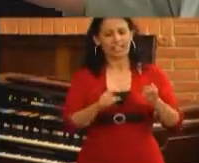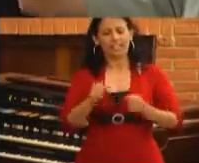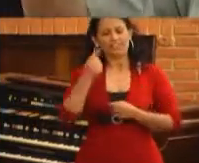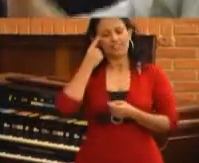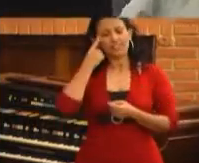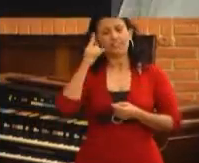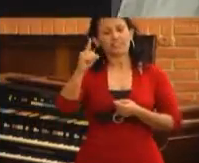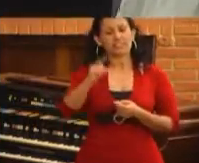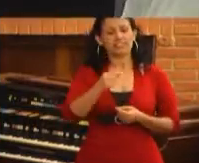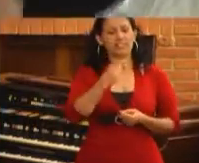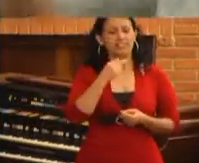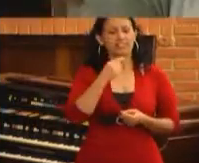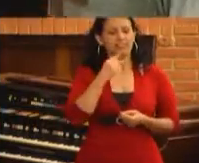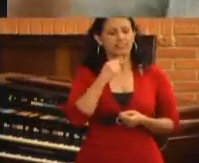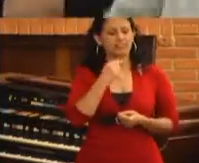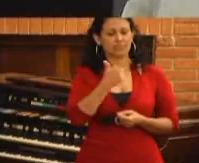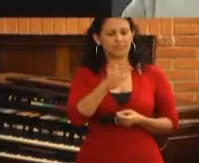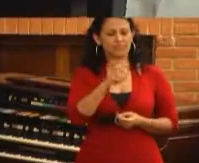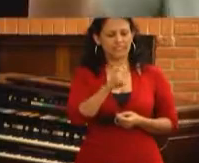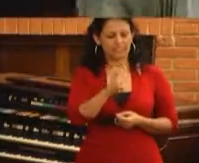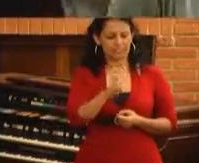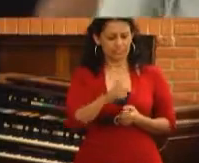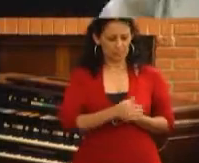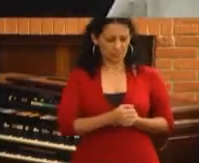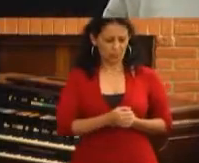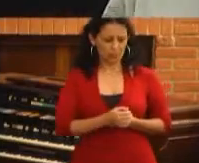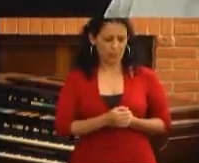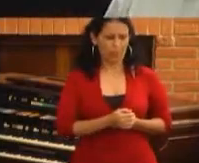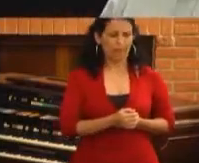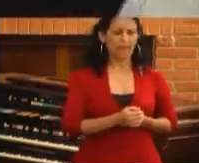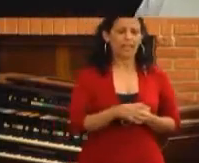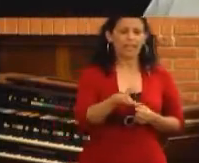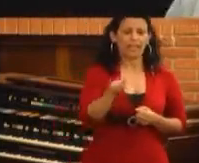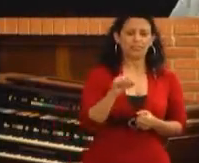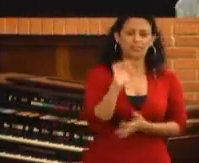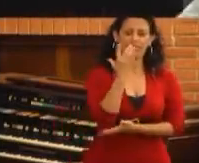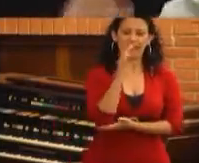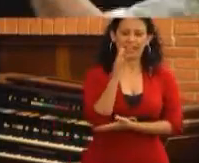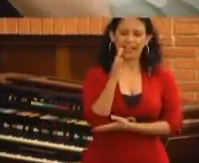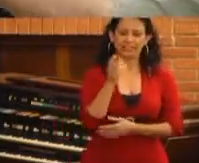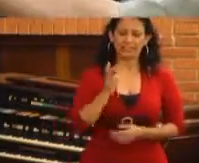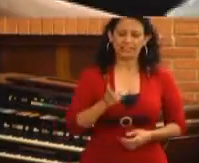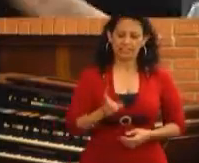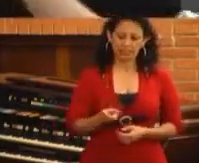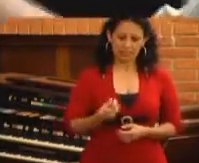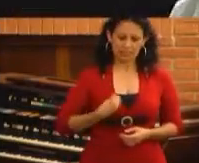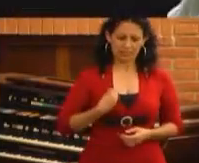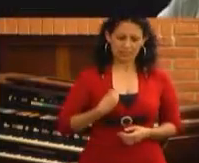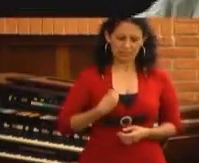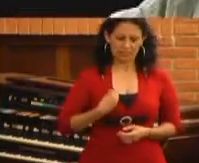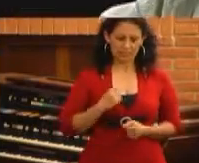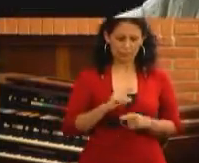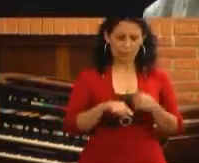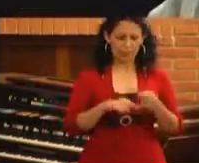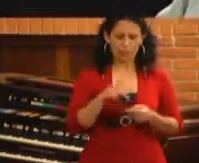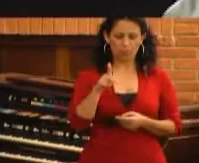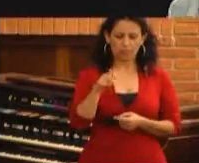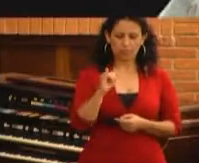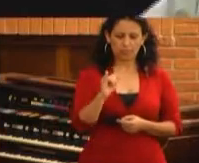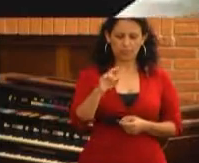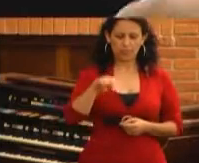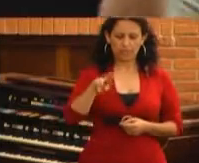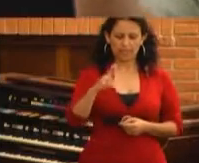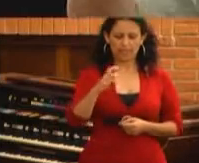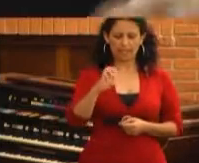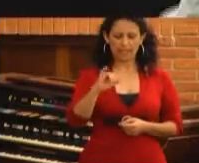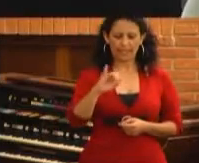árvore viva, como é que chama essa? Sempre viva. Que depois apareceu o pinheiro. Pinheiro não era original,